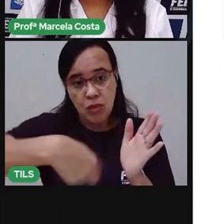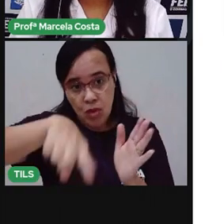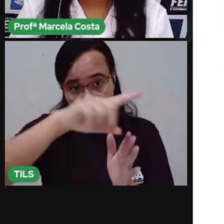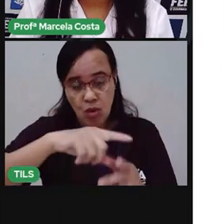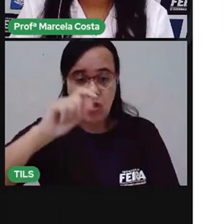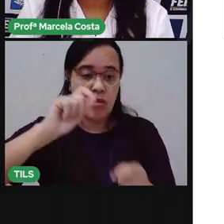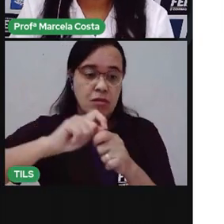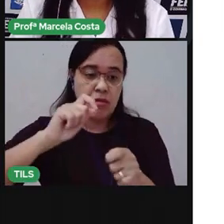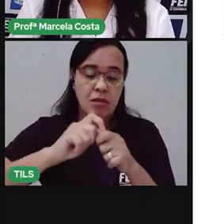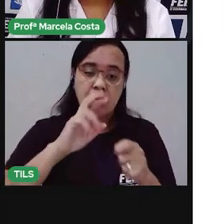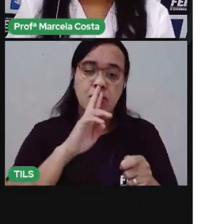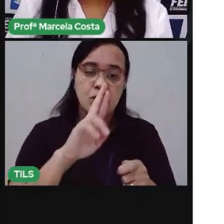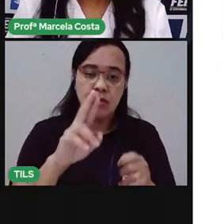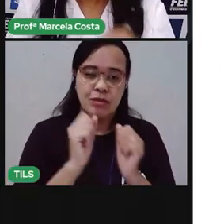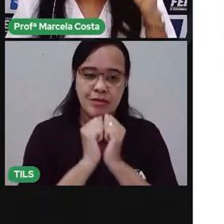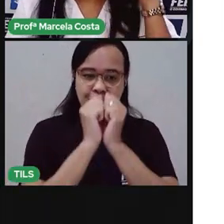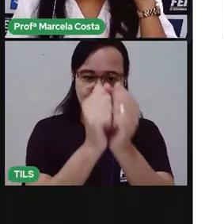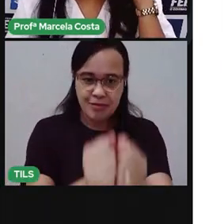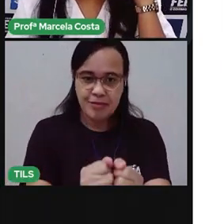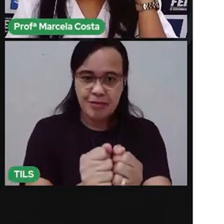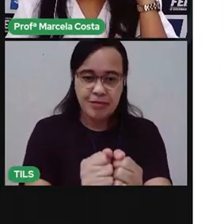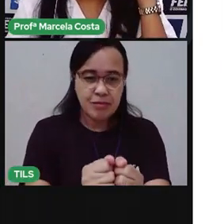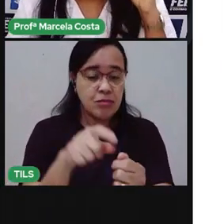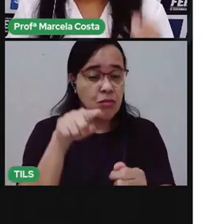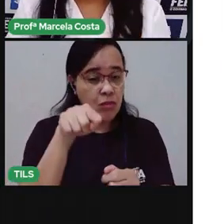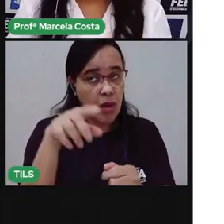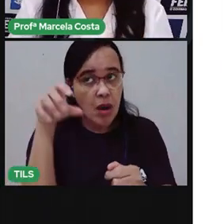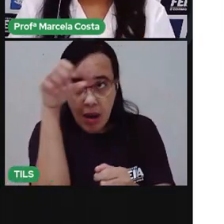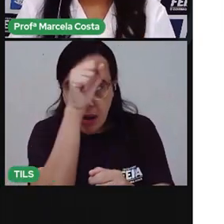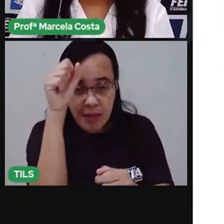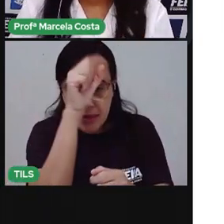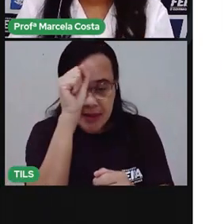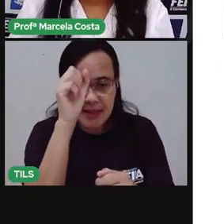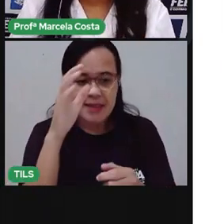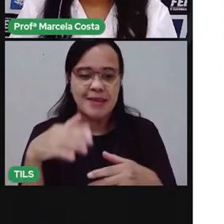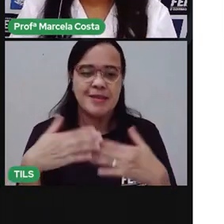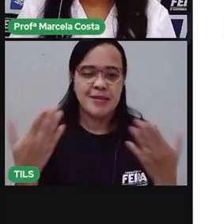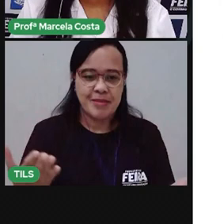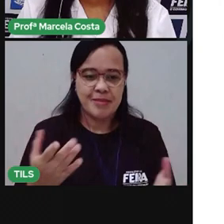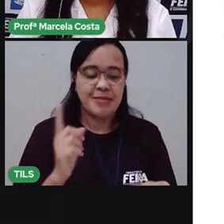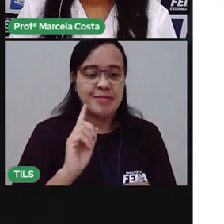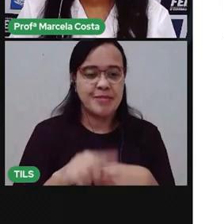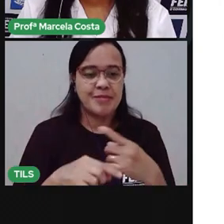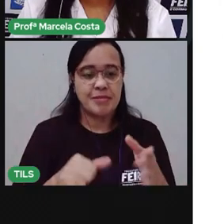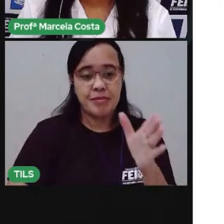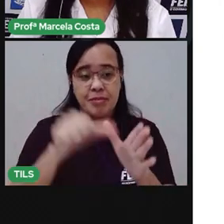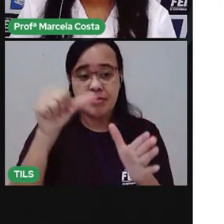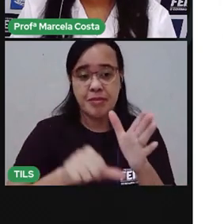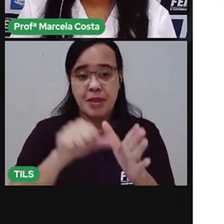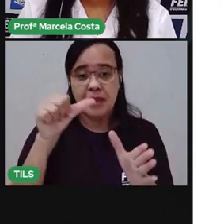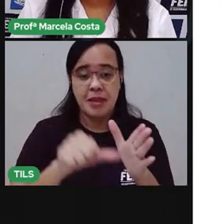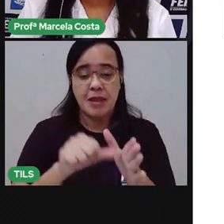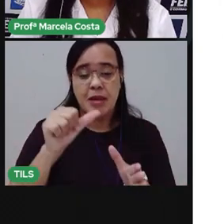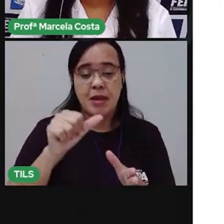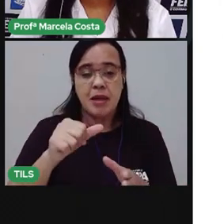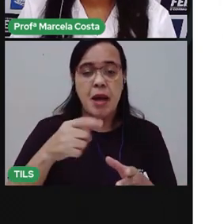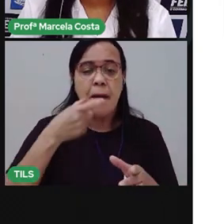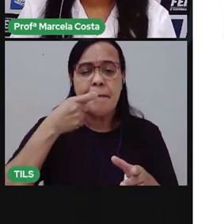a chance aprender a fazer tá é a primeira que tem aqui é